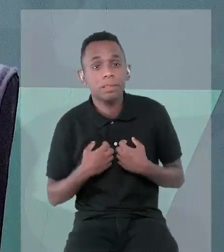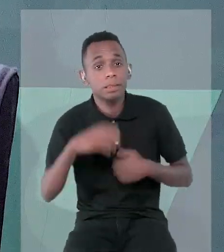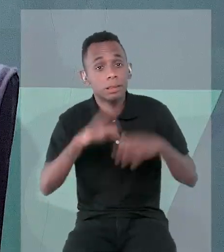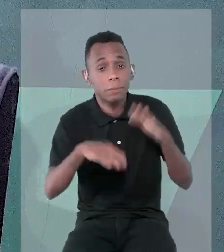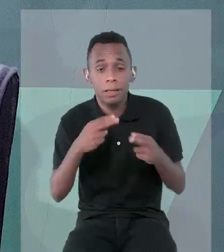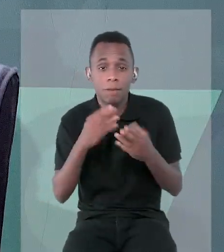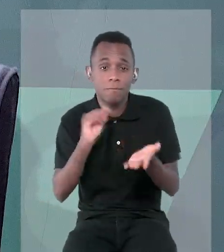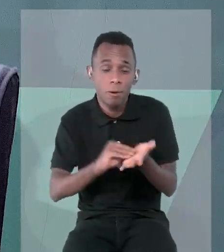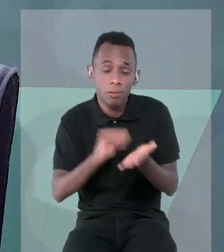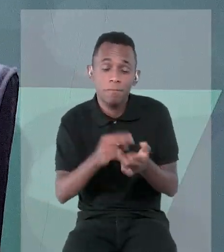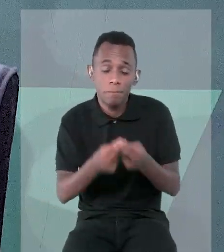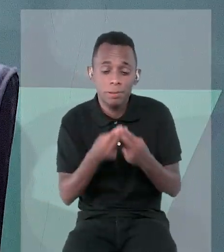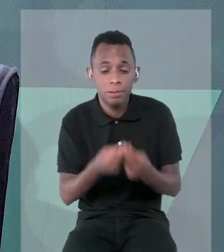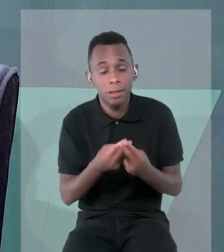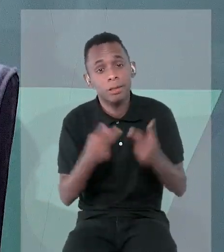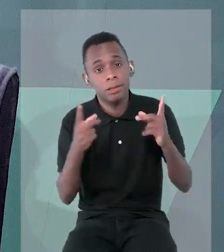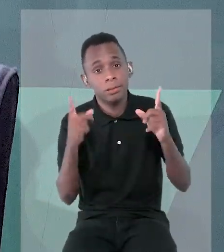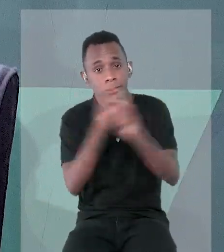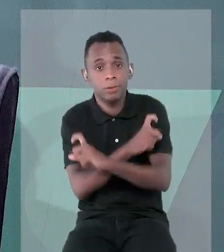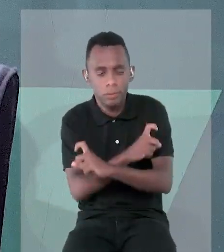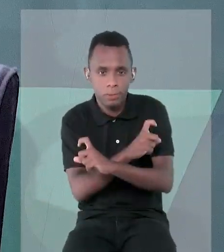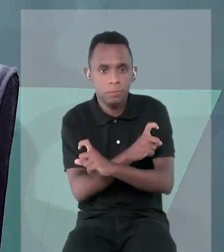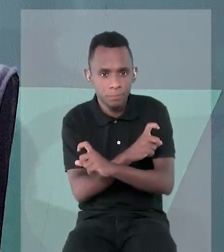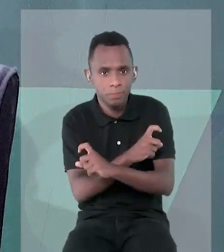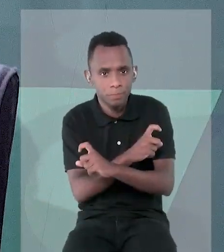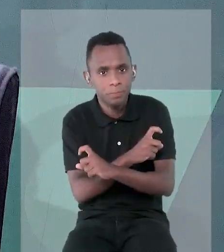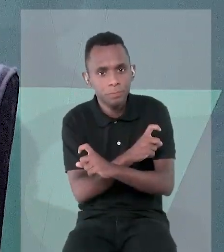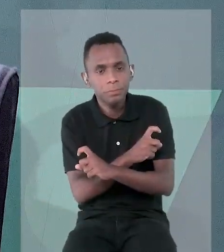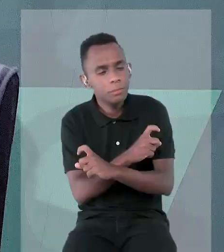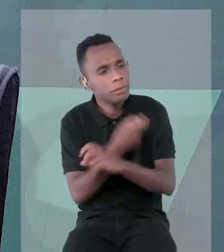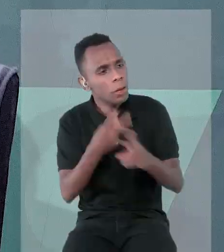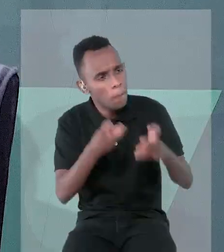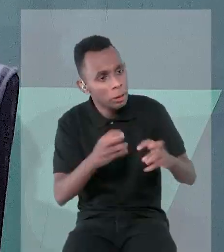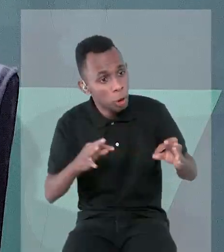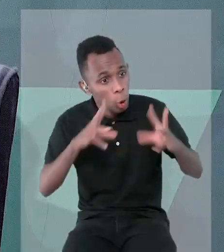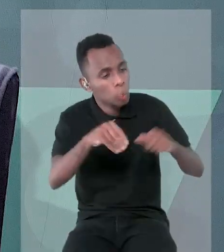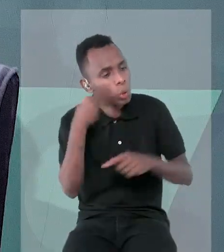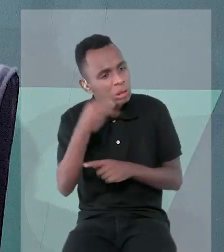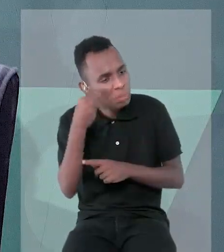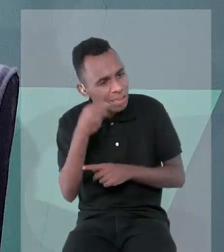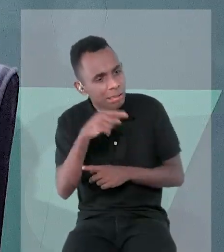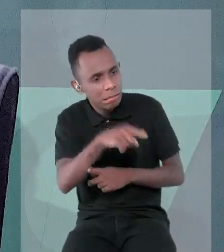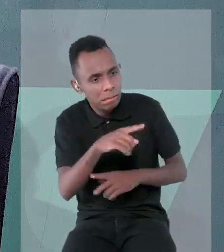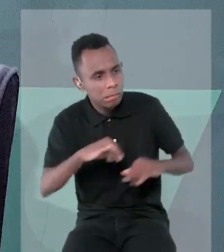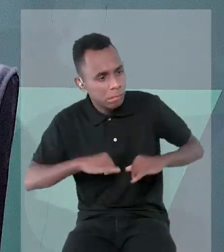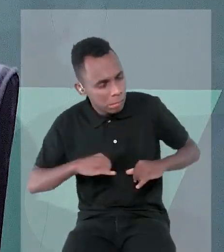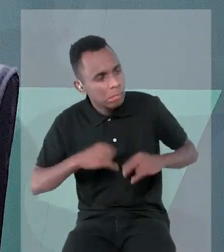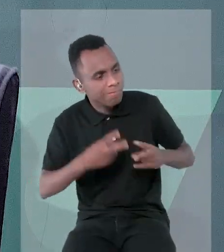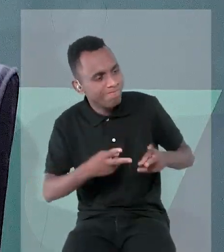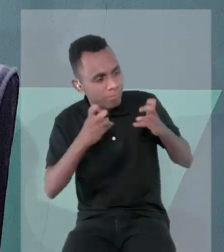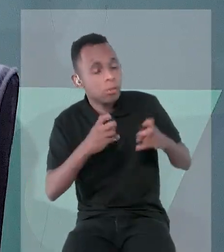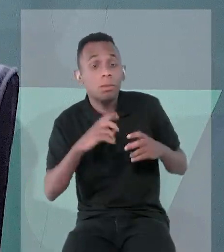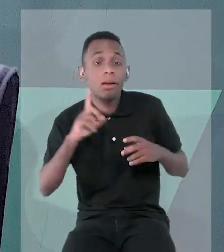muito impaciente, difícil, e vendo, né, aquilo tudo que ele tinha vivido, dava para entender. E isso